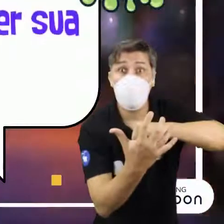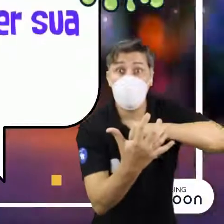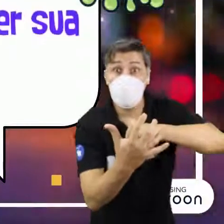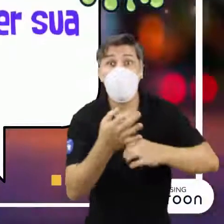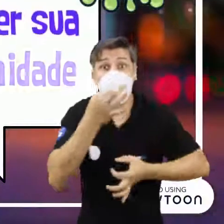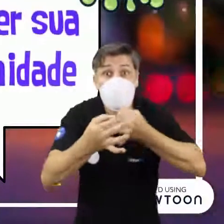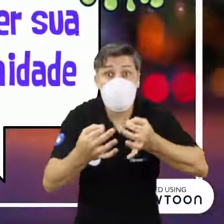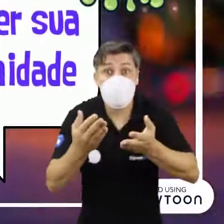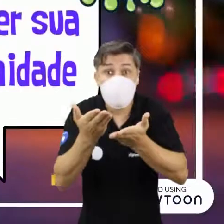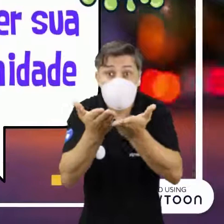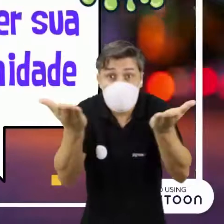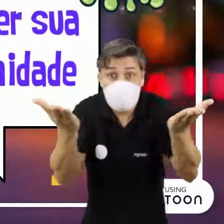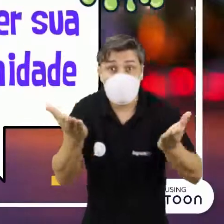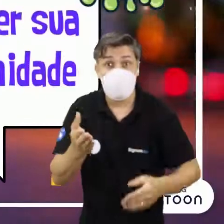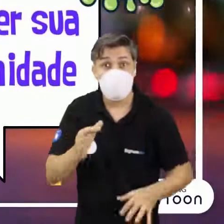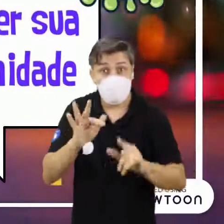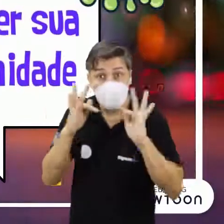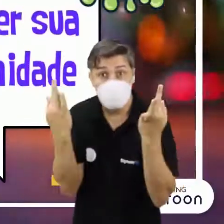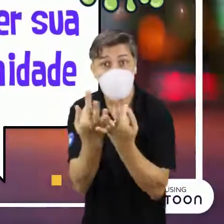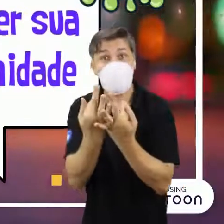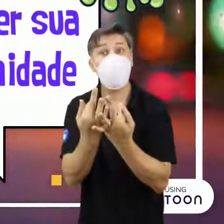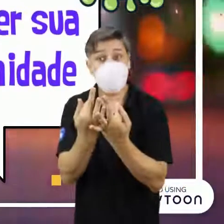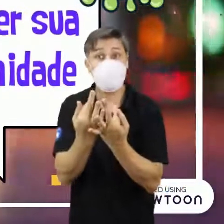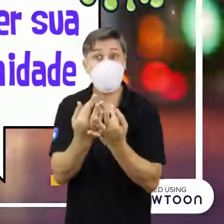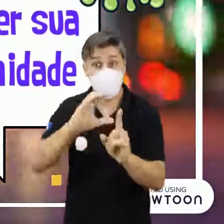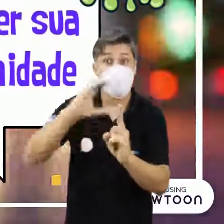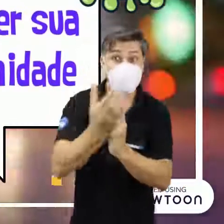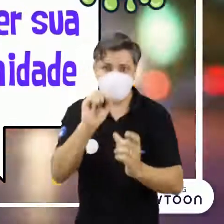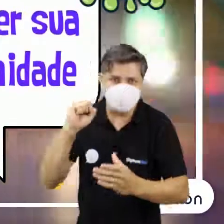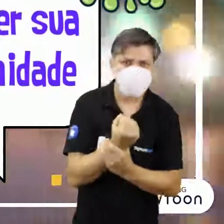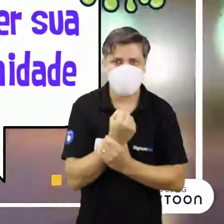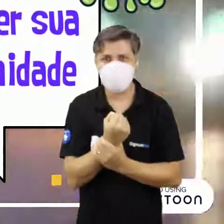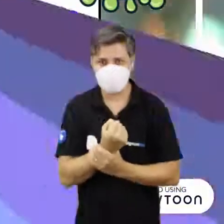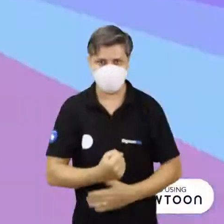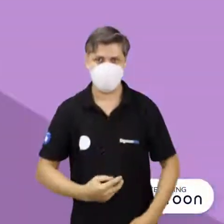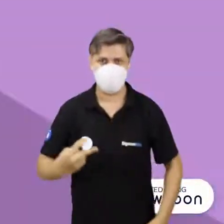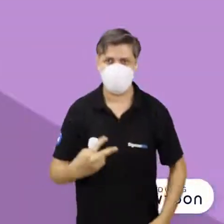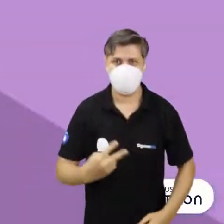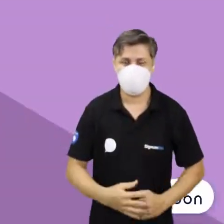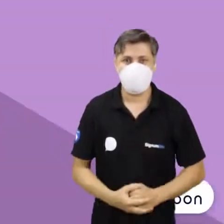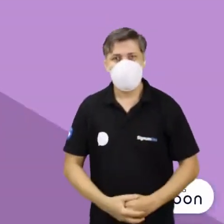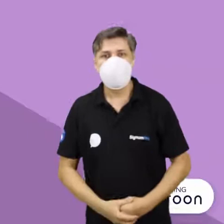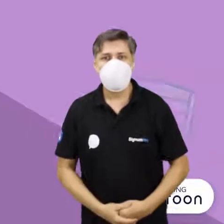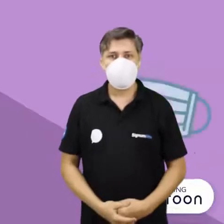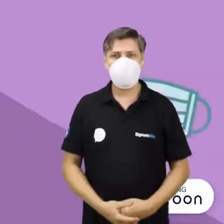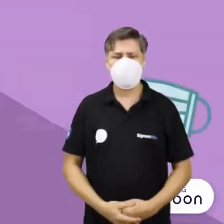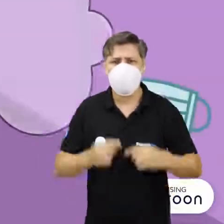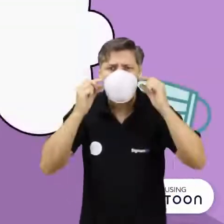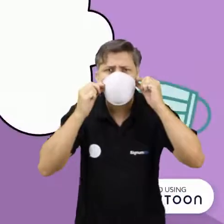Coronavírus. Dicas para proteger sua família e a comunidade. Parte 2.